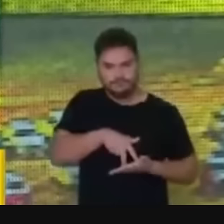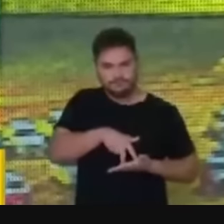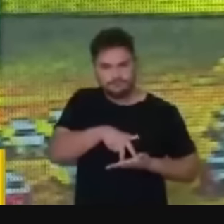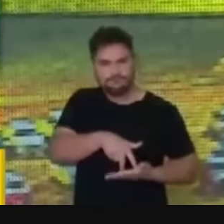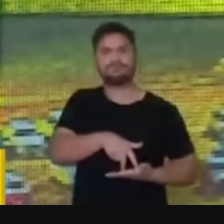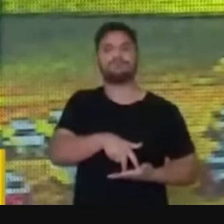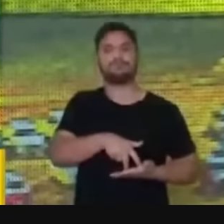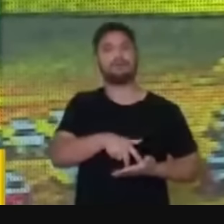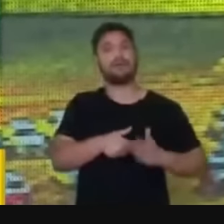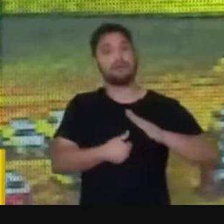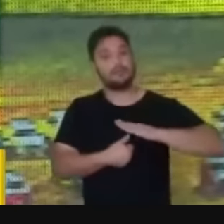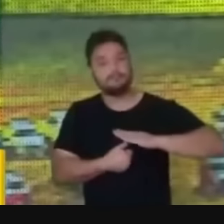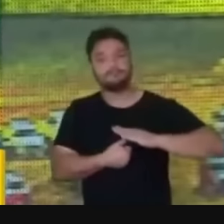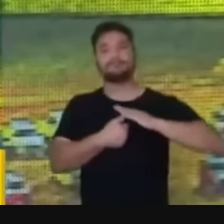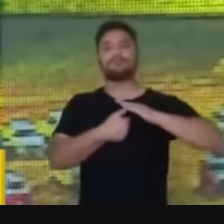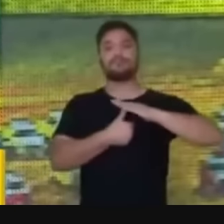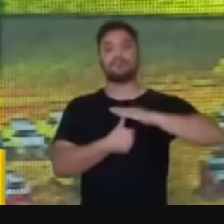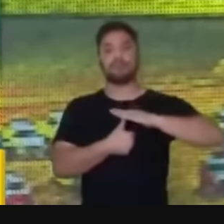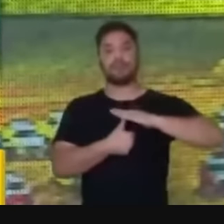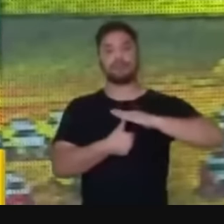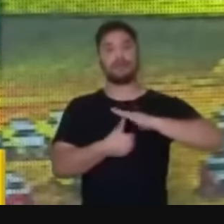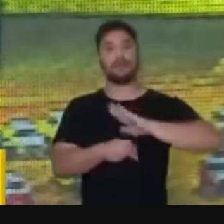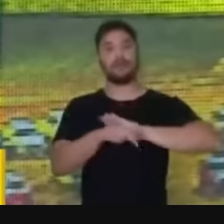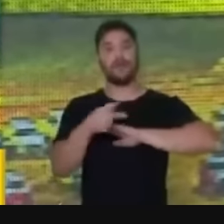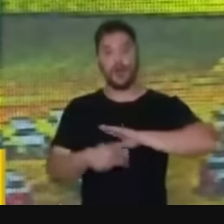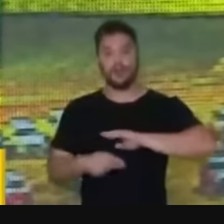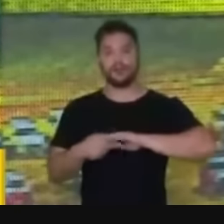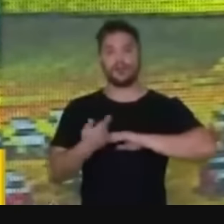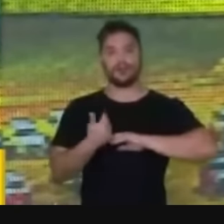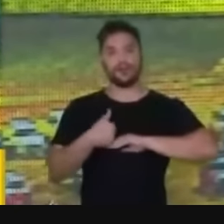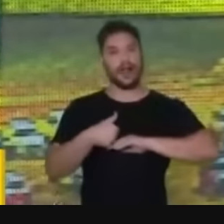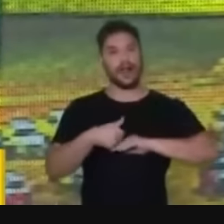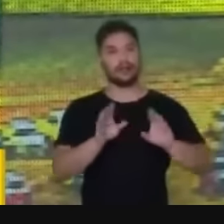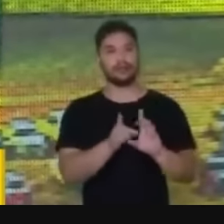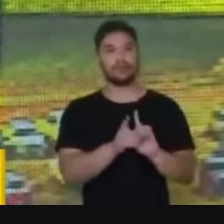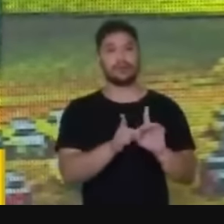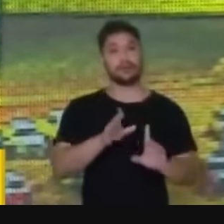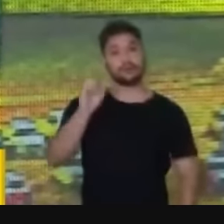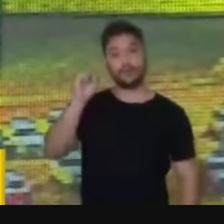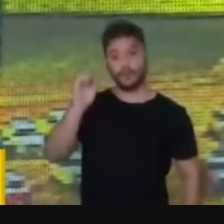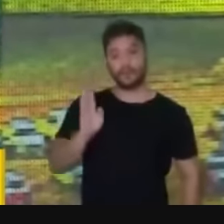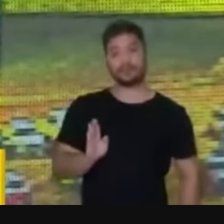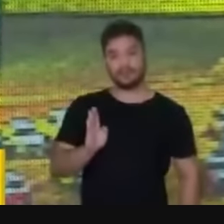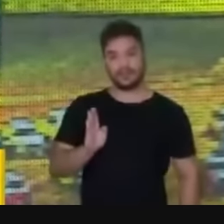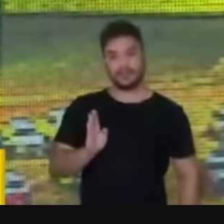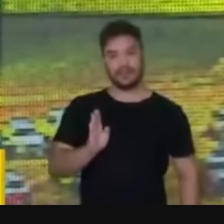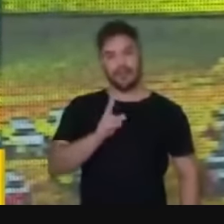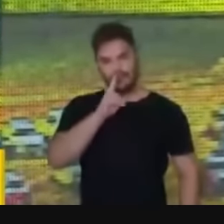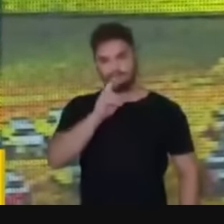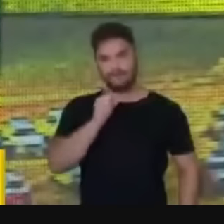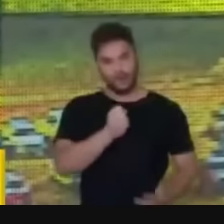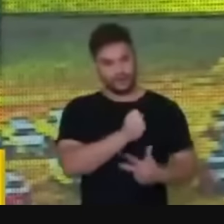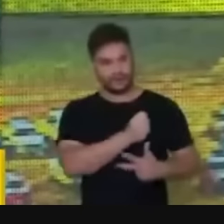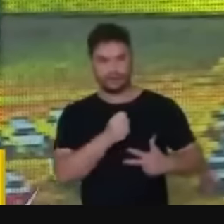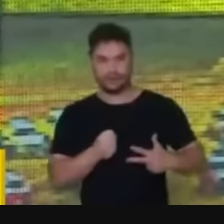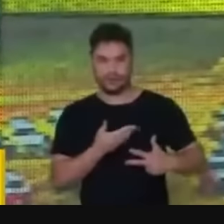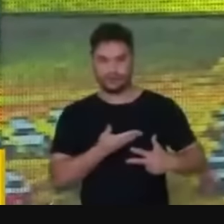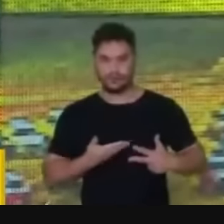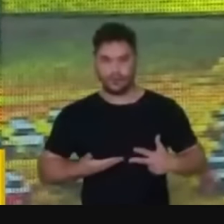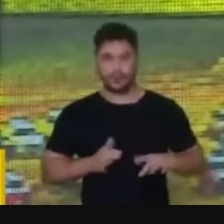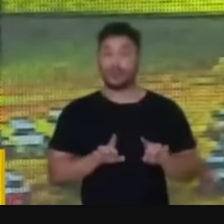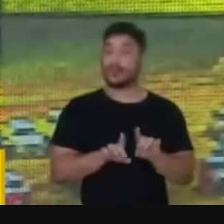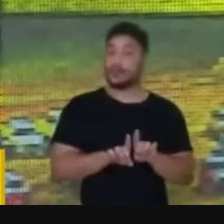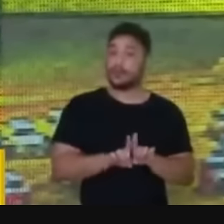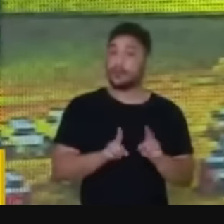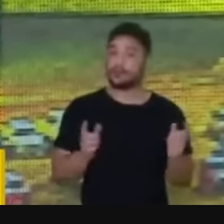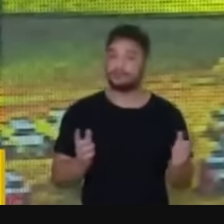da República Brasileira e da força de nossas instituições, mas também de